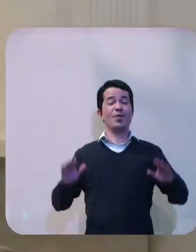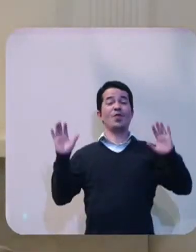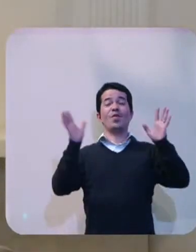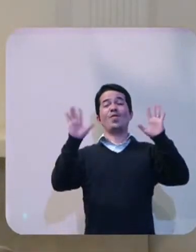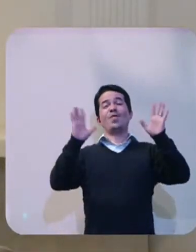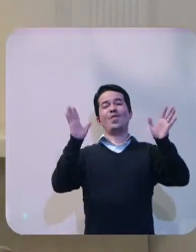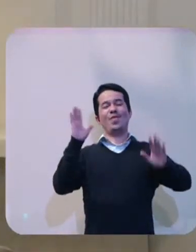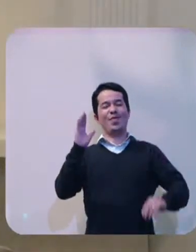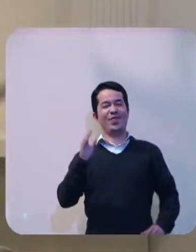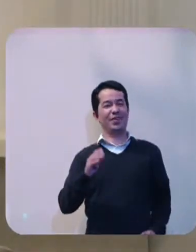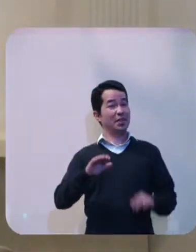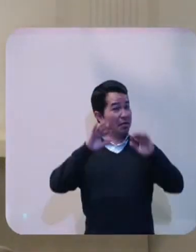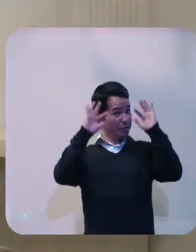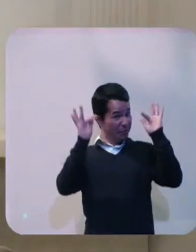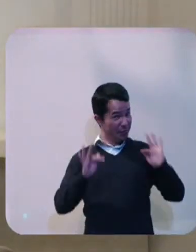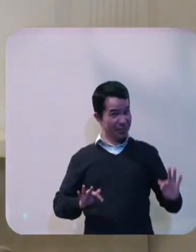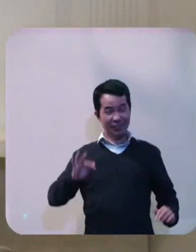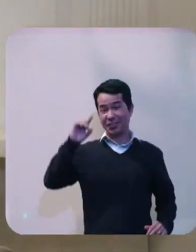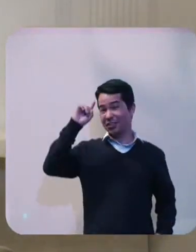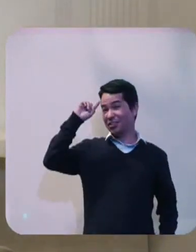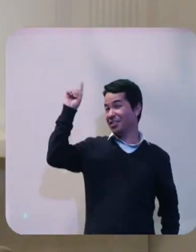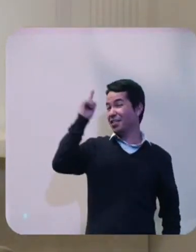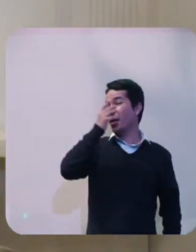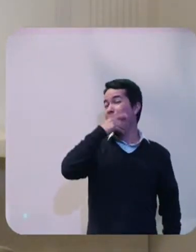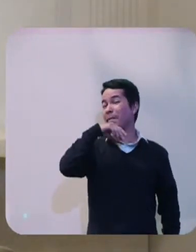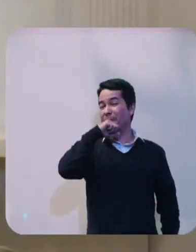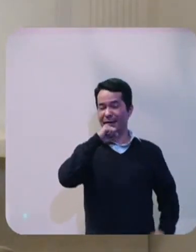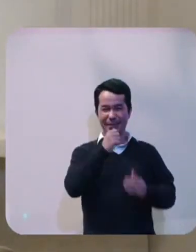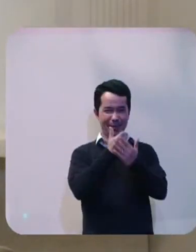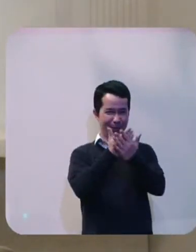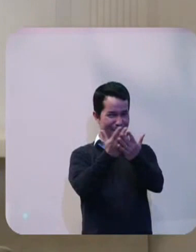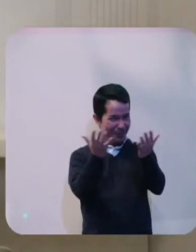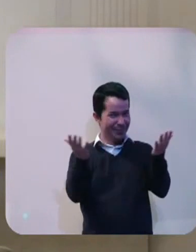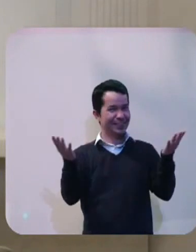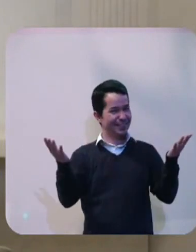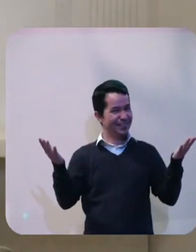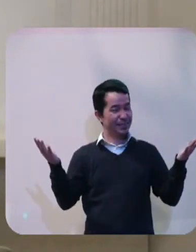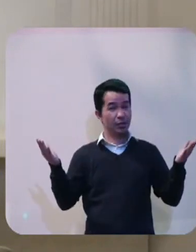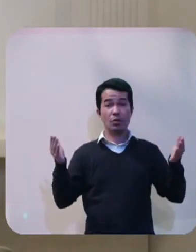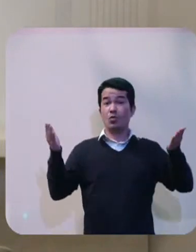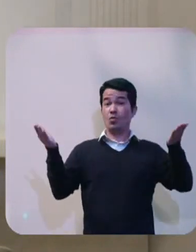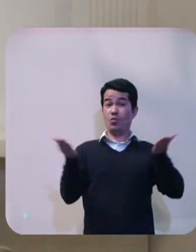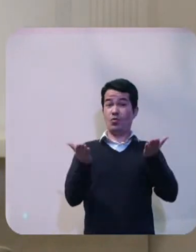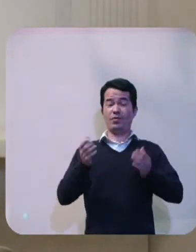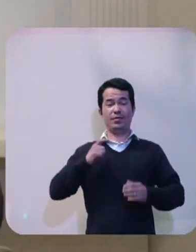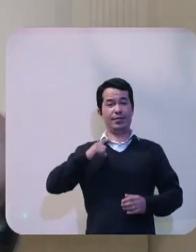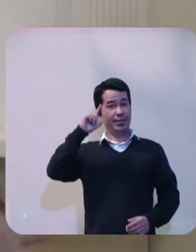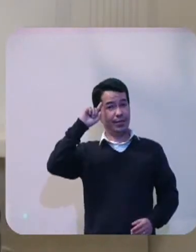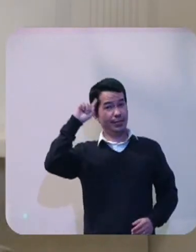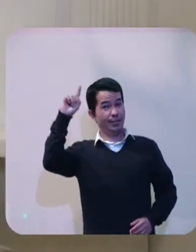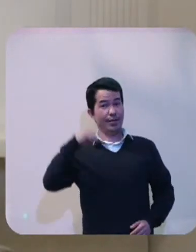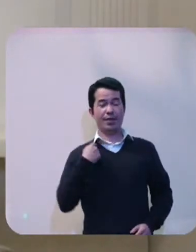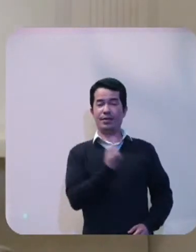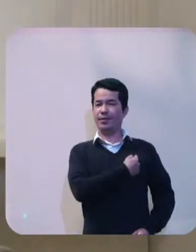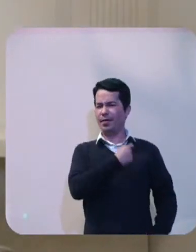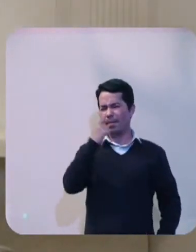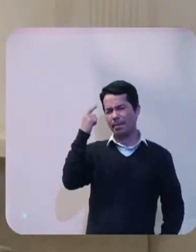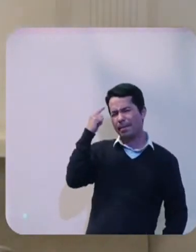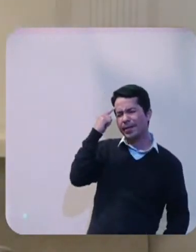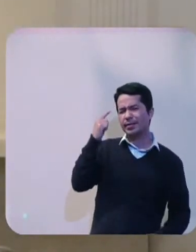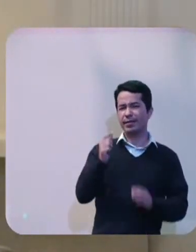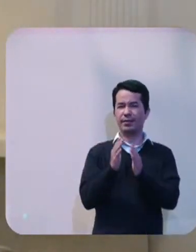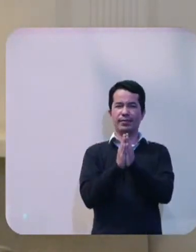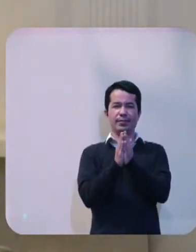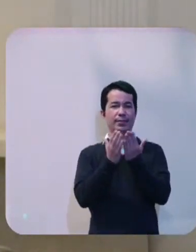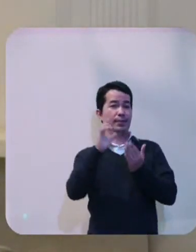Olá, queridos, feliz Dia dos Pais para vocês. E hoje nós separamos esse dia para meditar na Palavra de